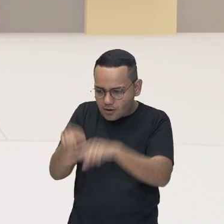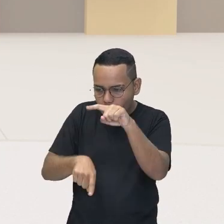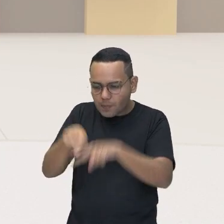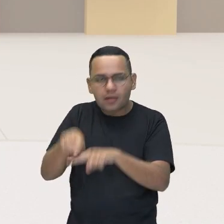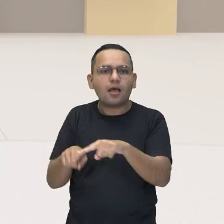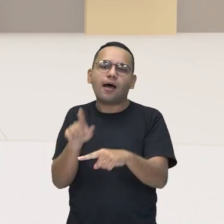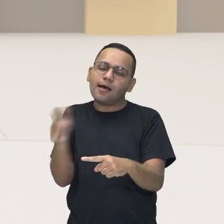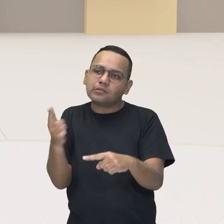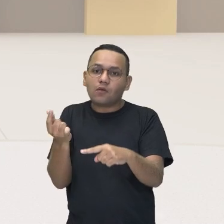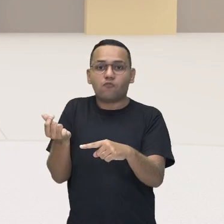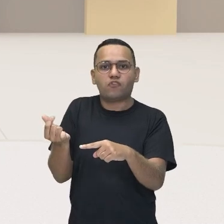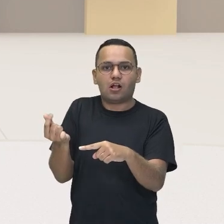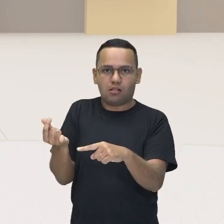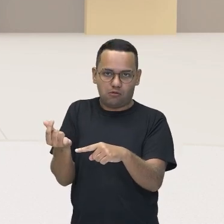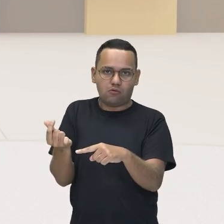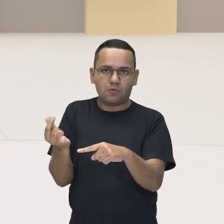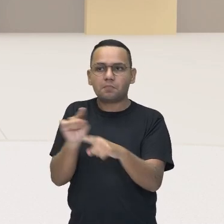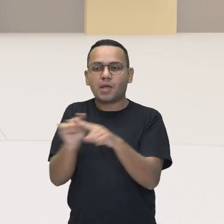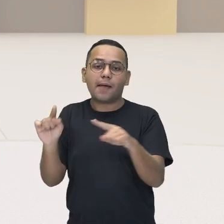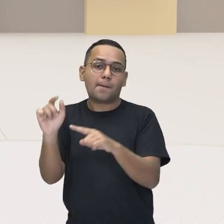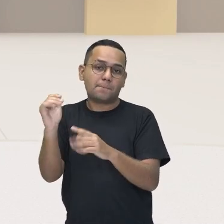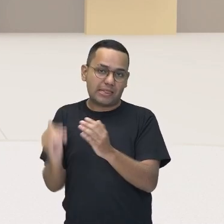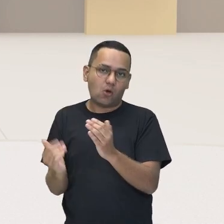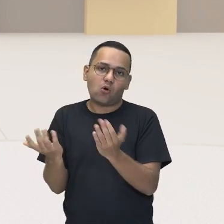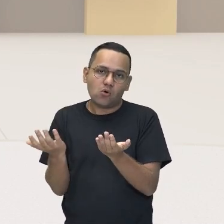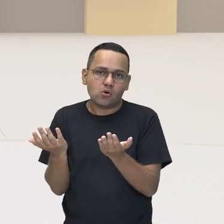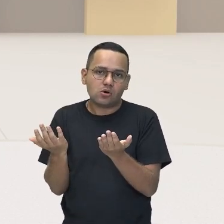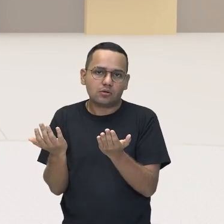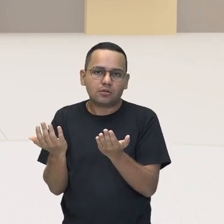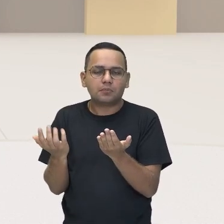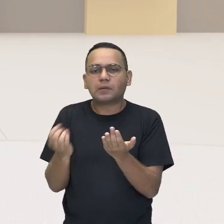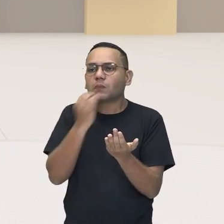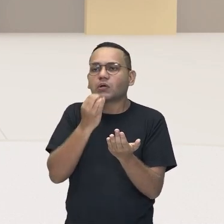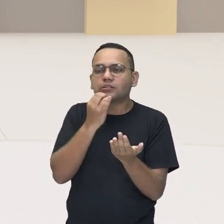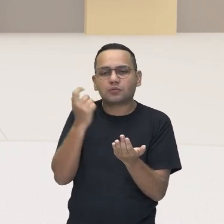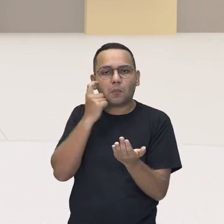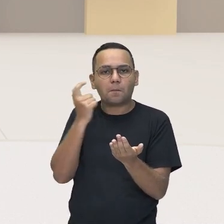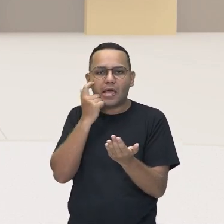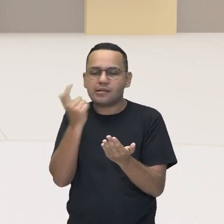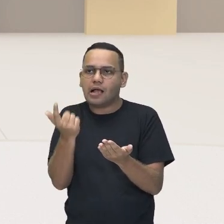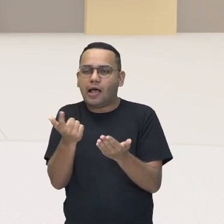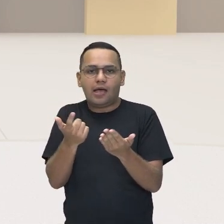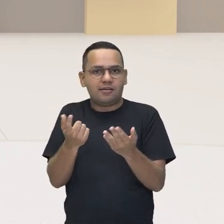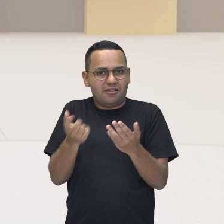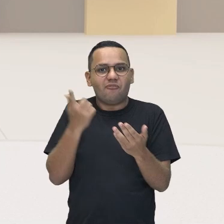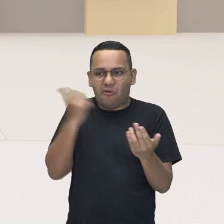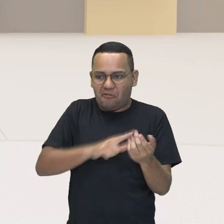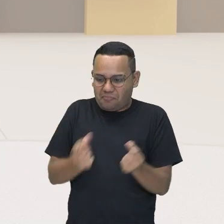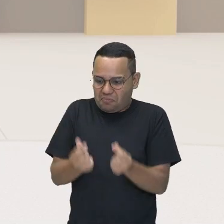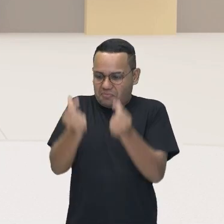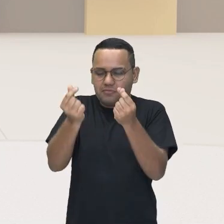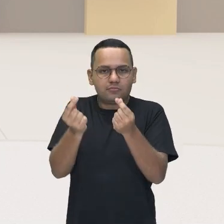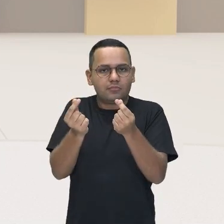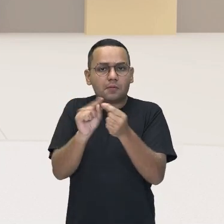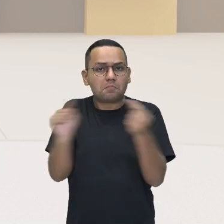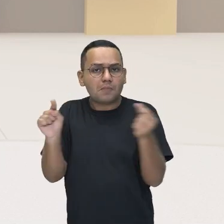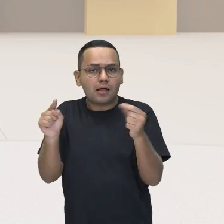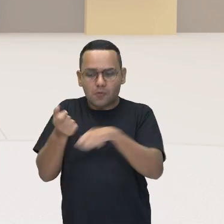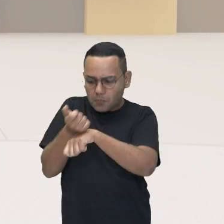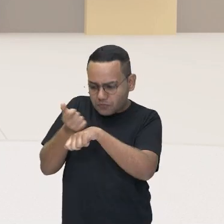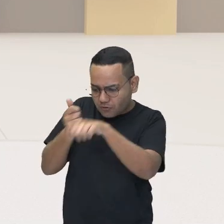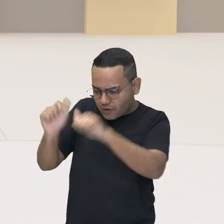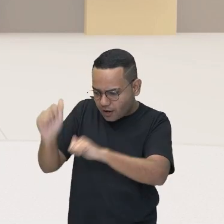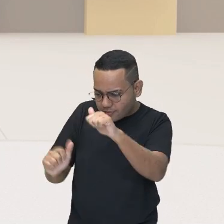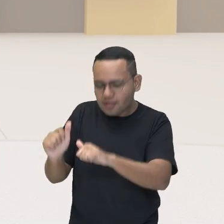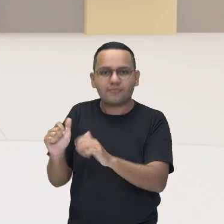valor. Vai ser sempre um valor menor do que aquilo que você está pensando, que você está projetando, né? Porque existem lá as garantias que o